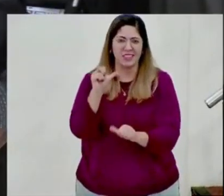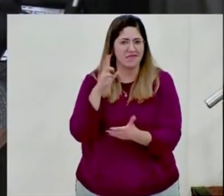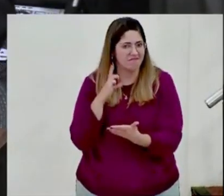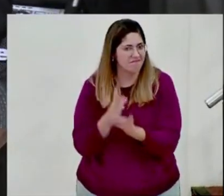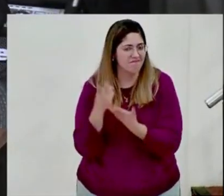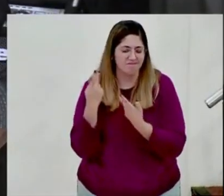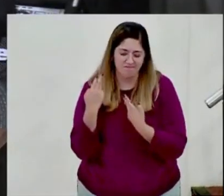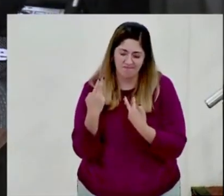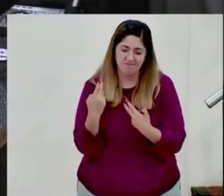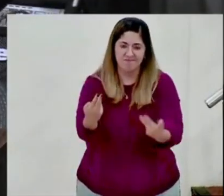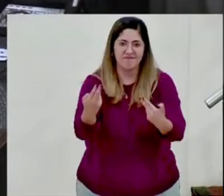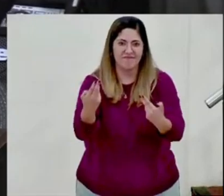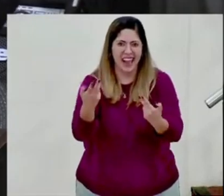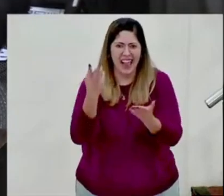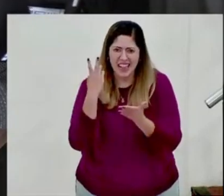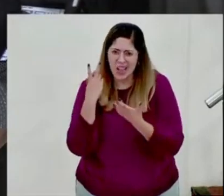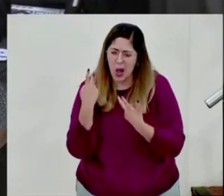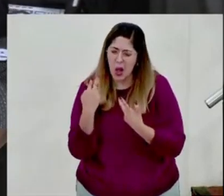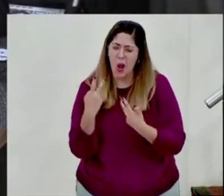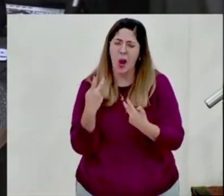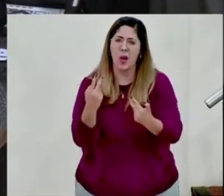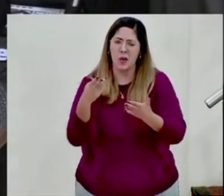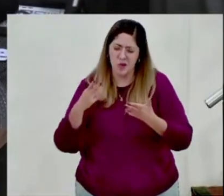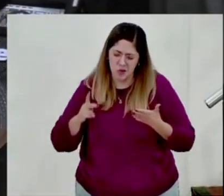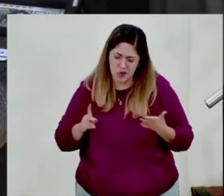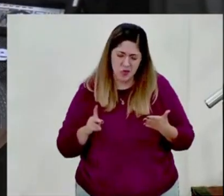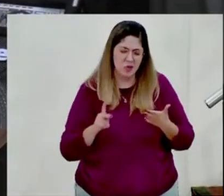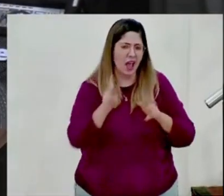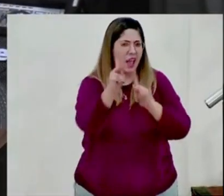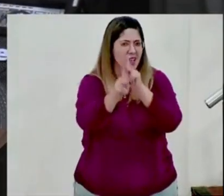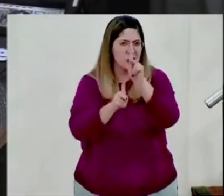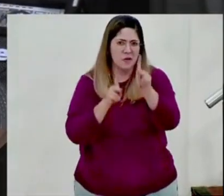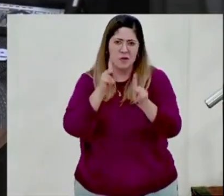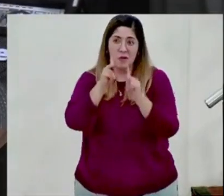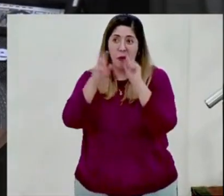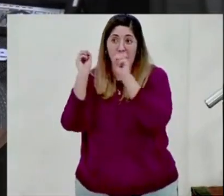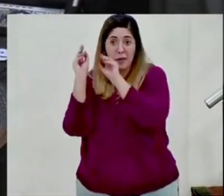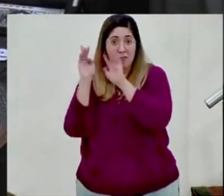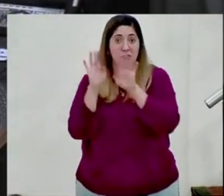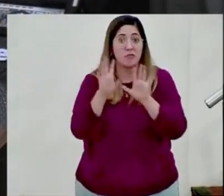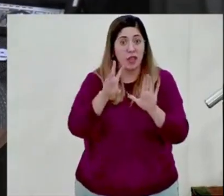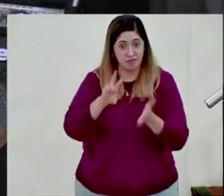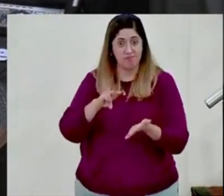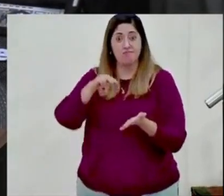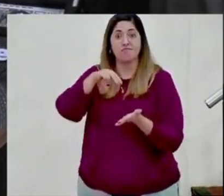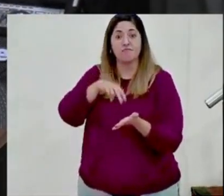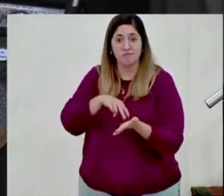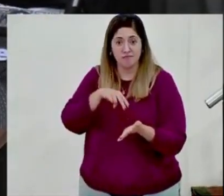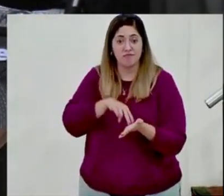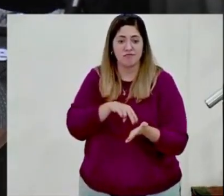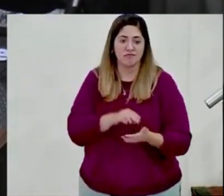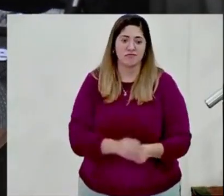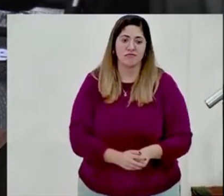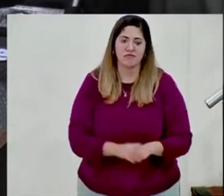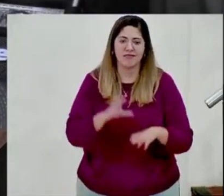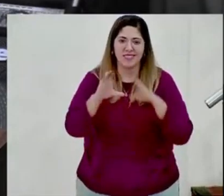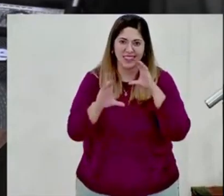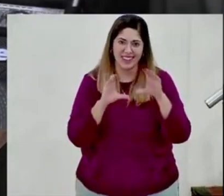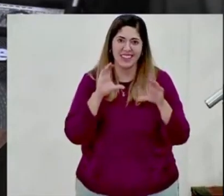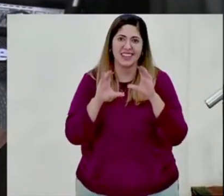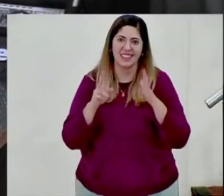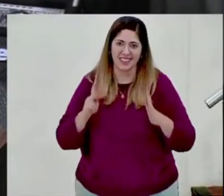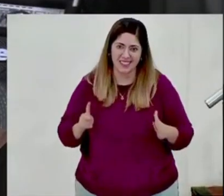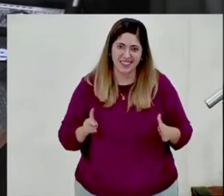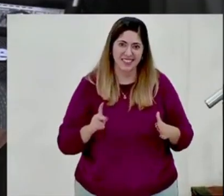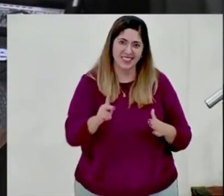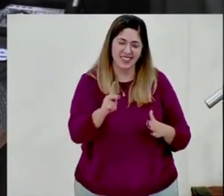essa igreja. E vai continuar com o seu povo. E vai continuar abençoando e sustentando você. E você vai continuar aqui cantando.